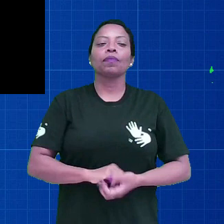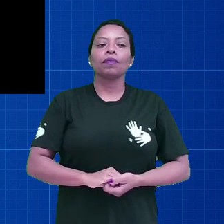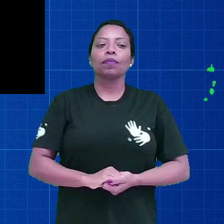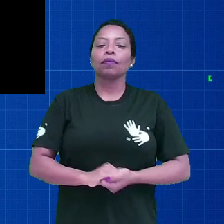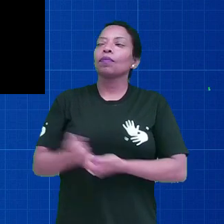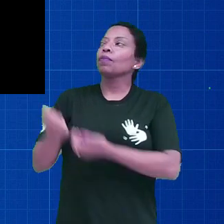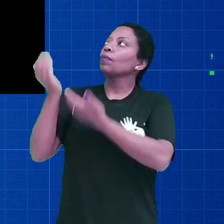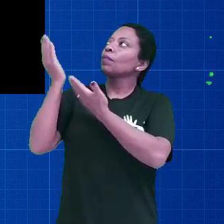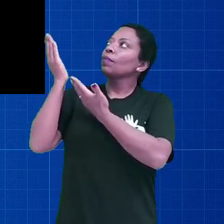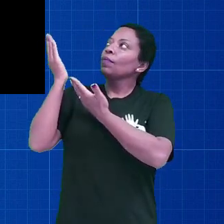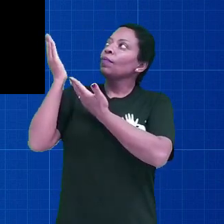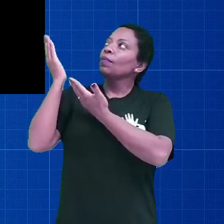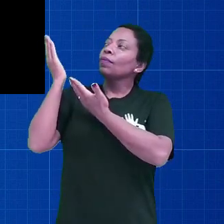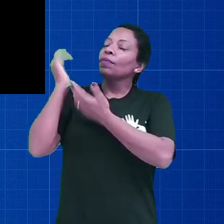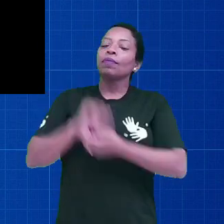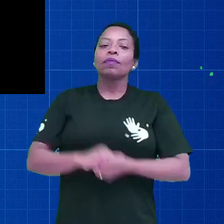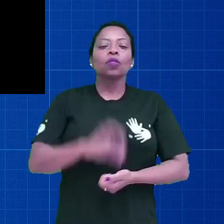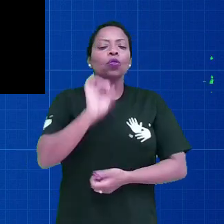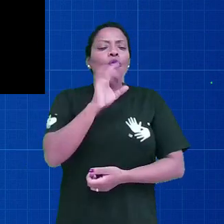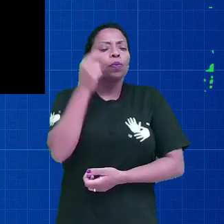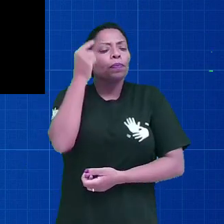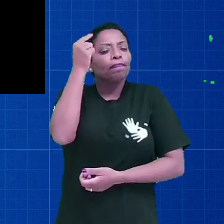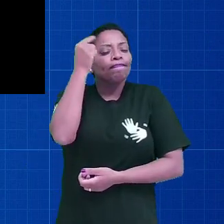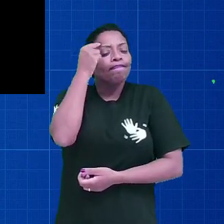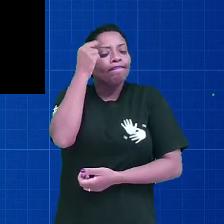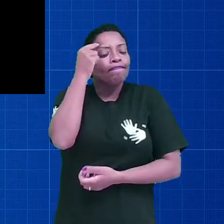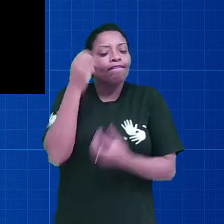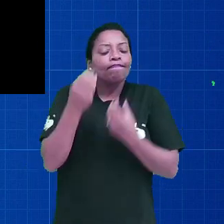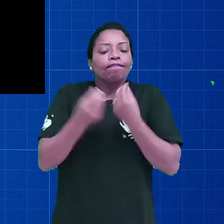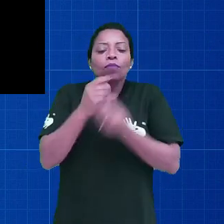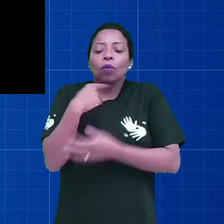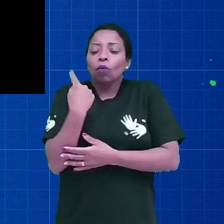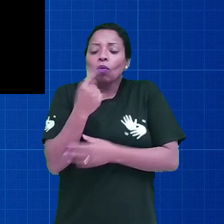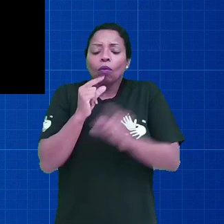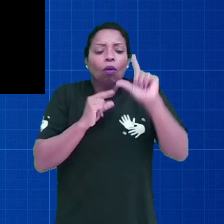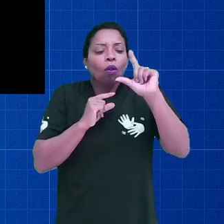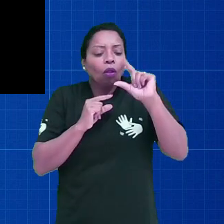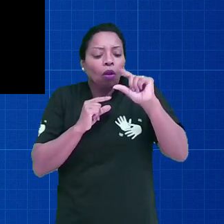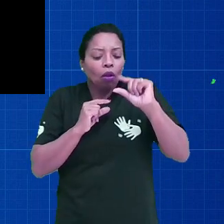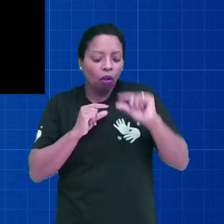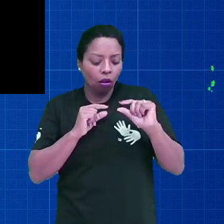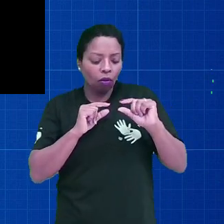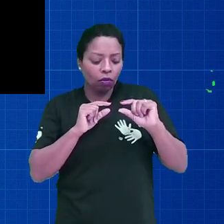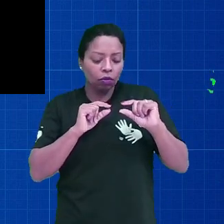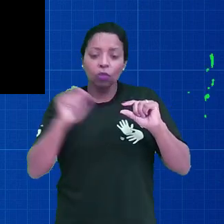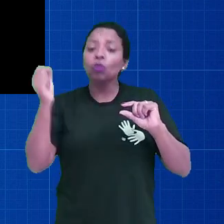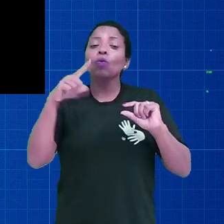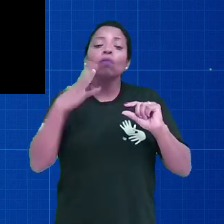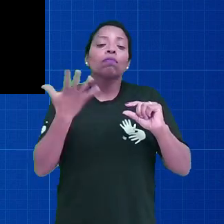Coloquei uma imagem aqui só para a gente pensar no nosso tamanho em relação ao